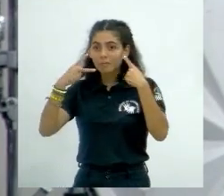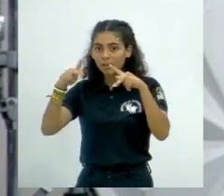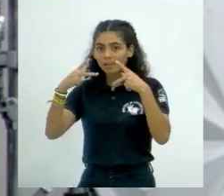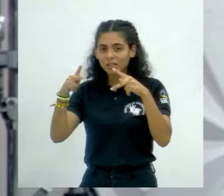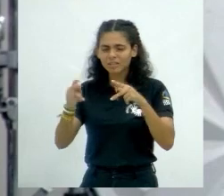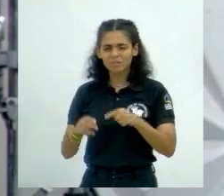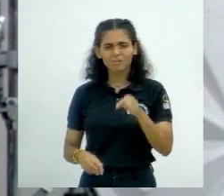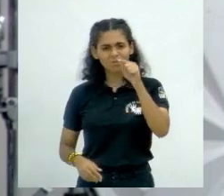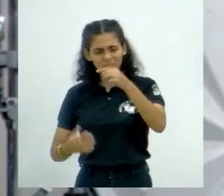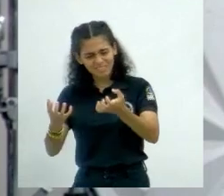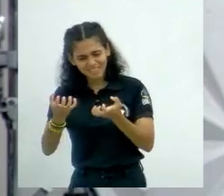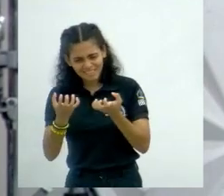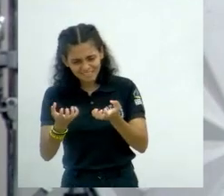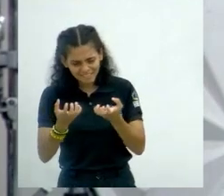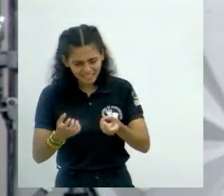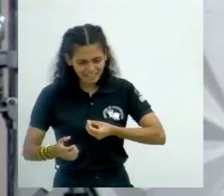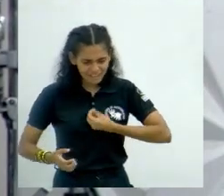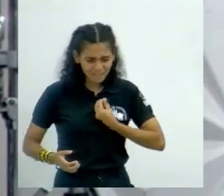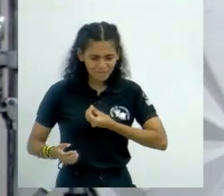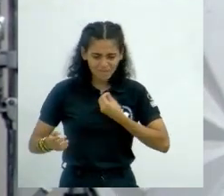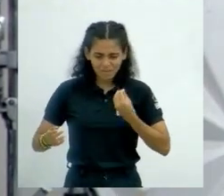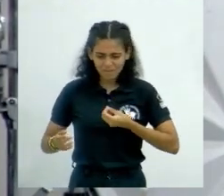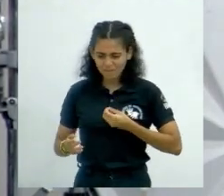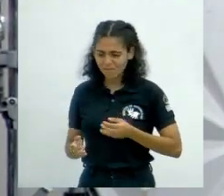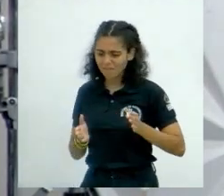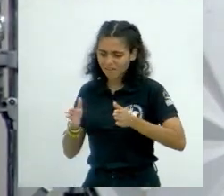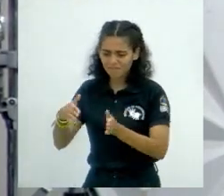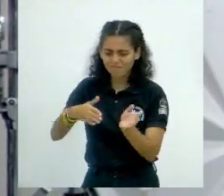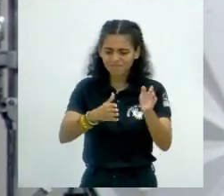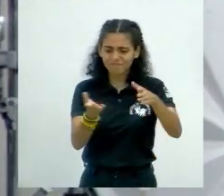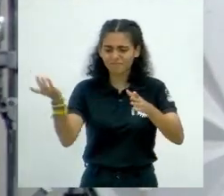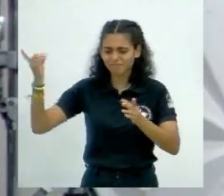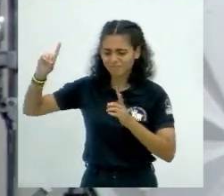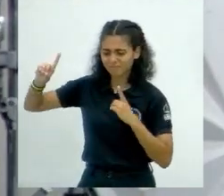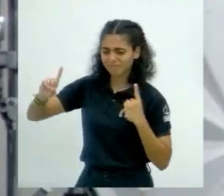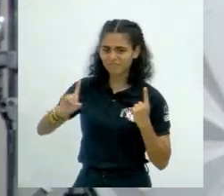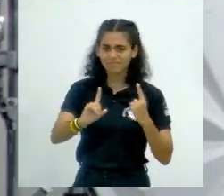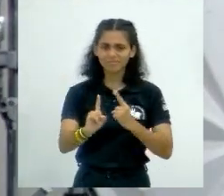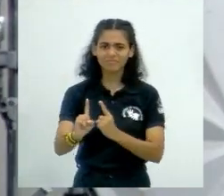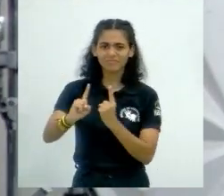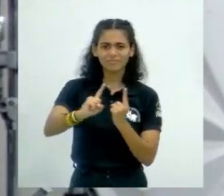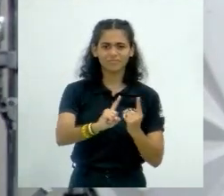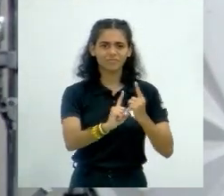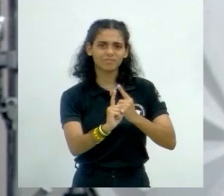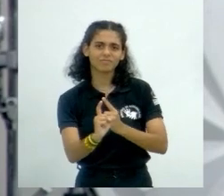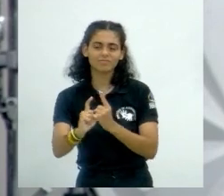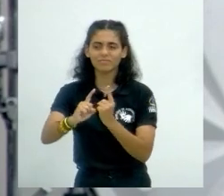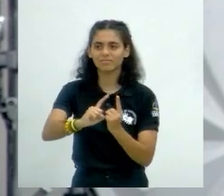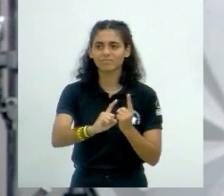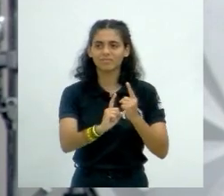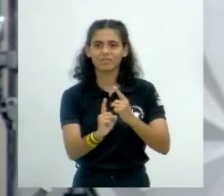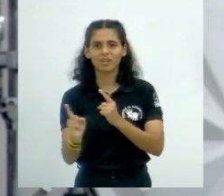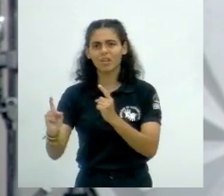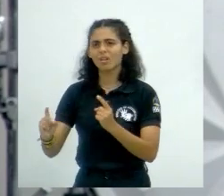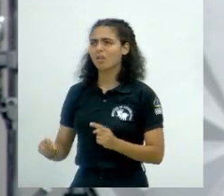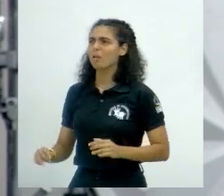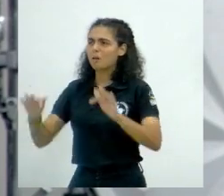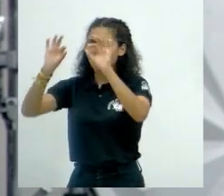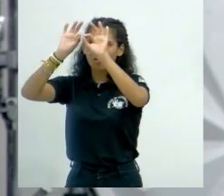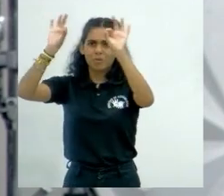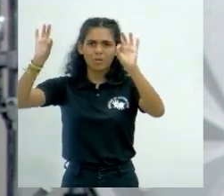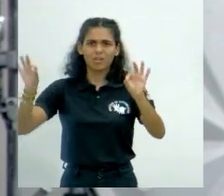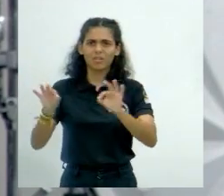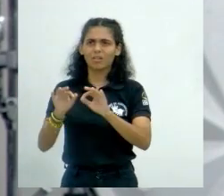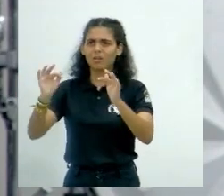para você, que envolve inclusive propósito, capacidade de formar planos, de contornar